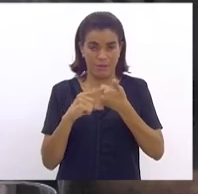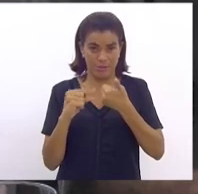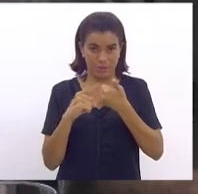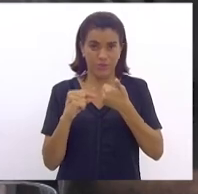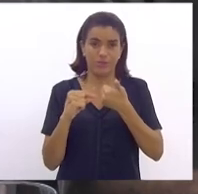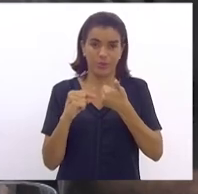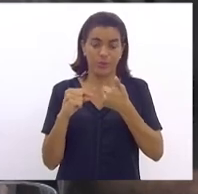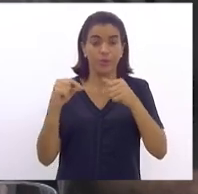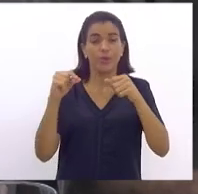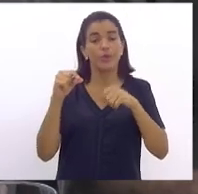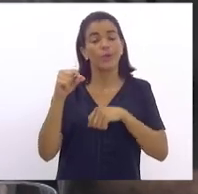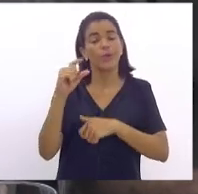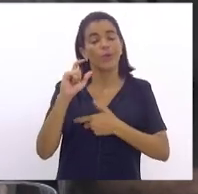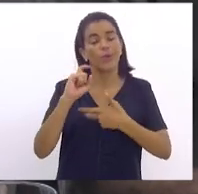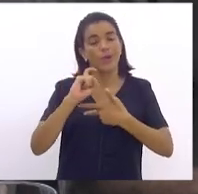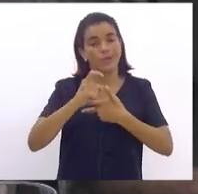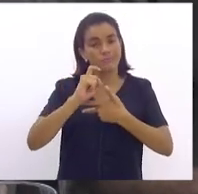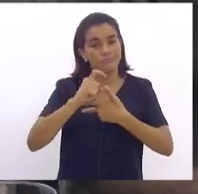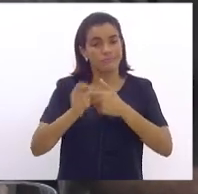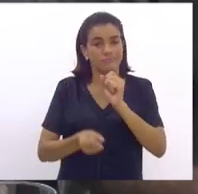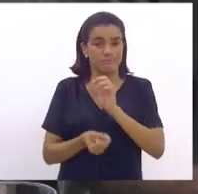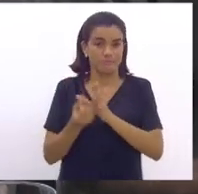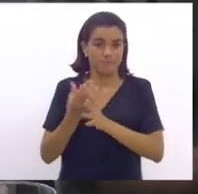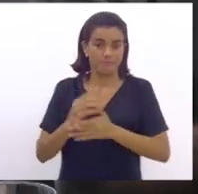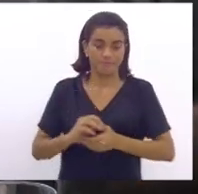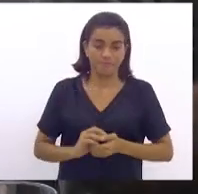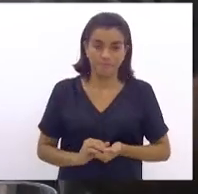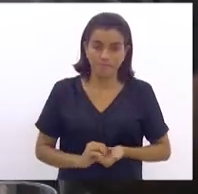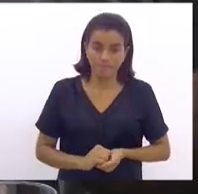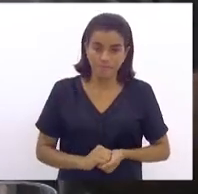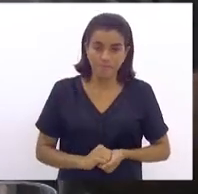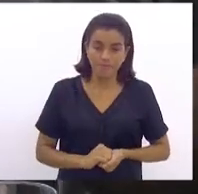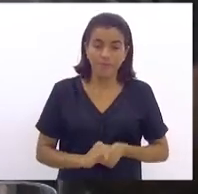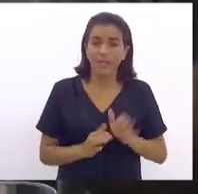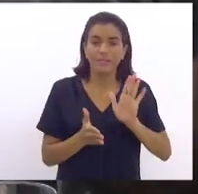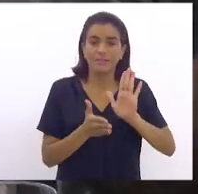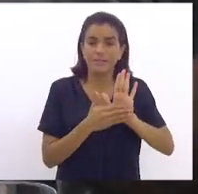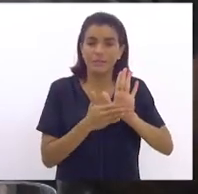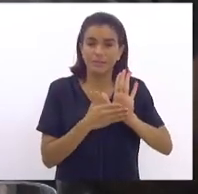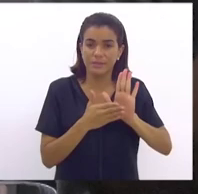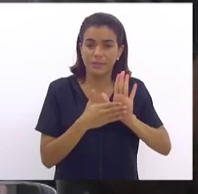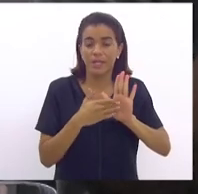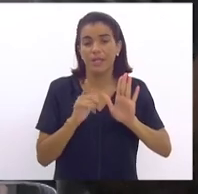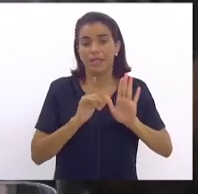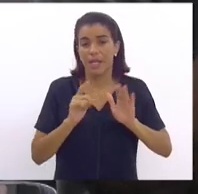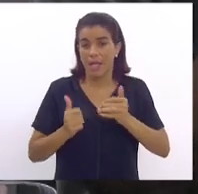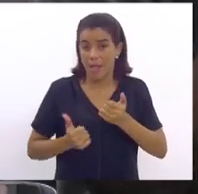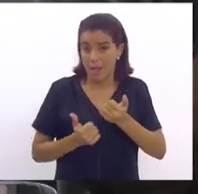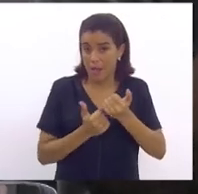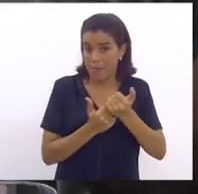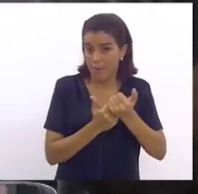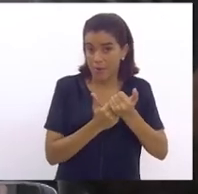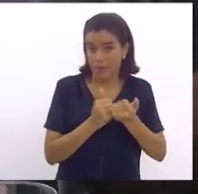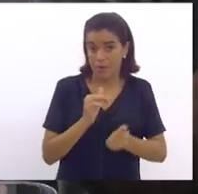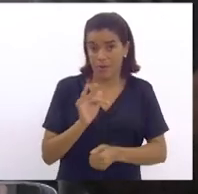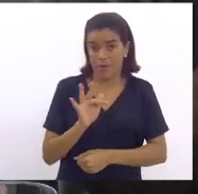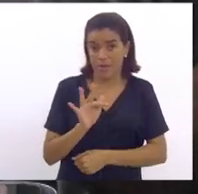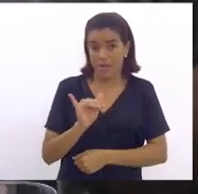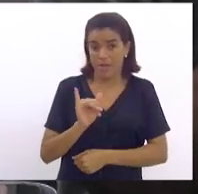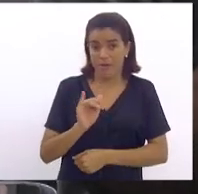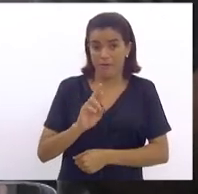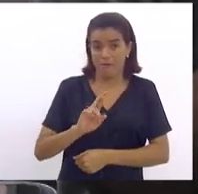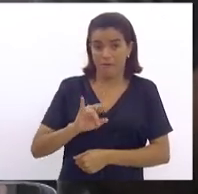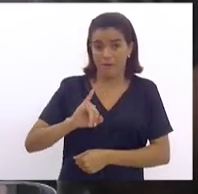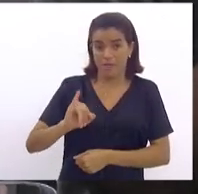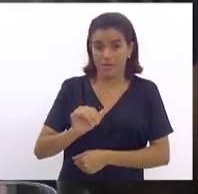o Poder Executivo fez. Essa proposição está com apoio, o que é raro, da Firjan,